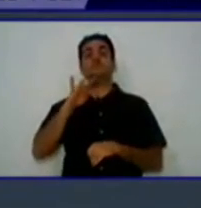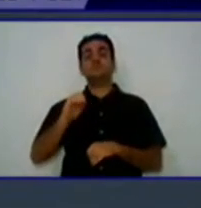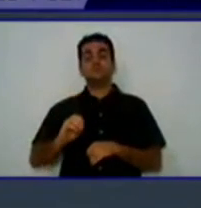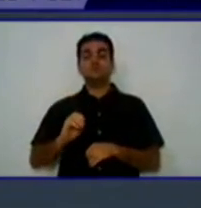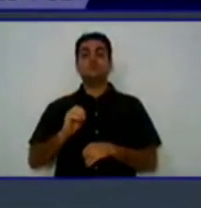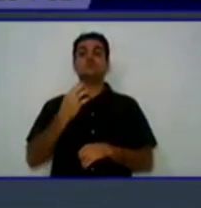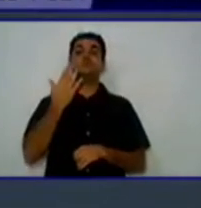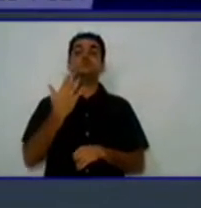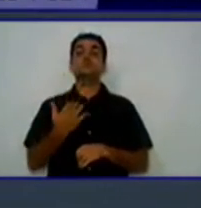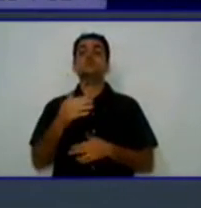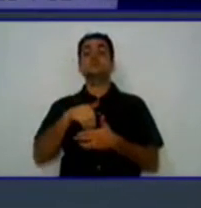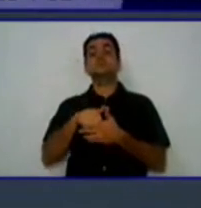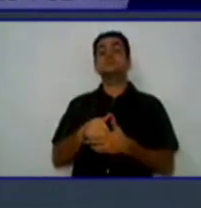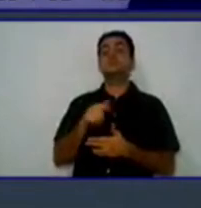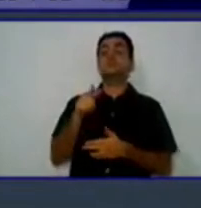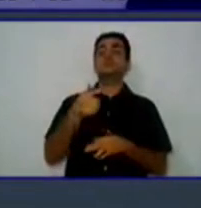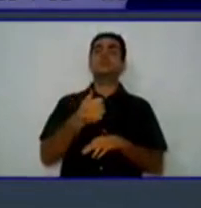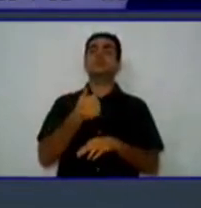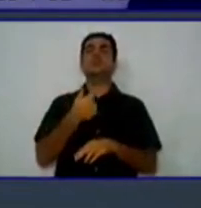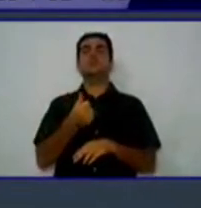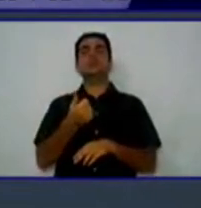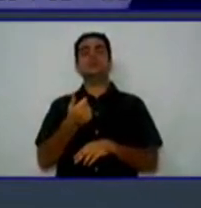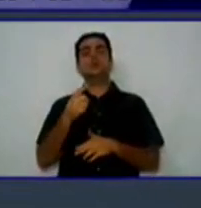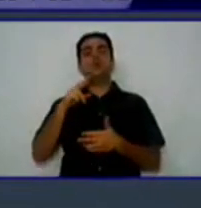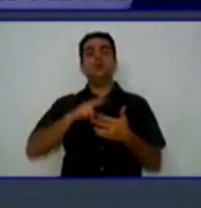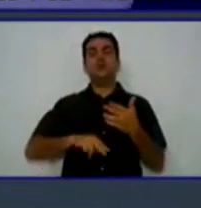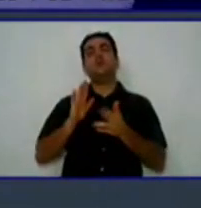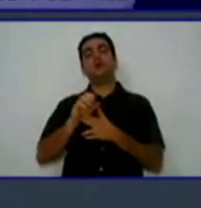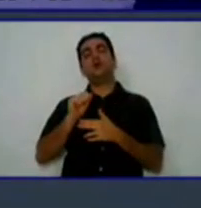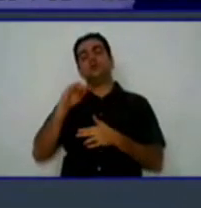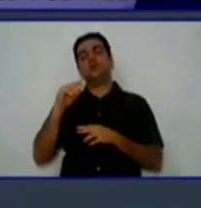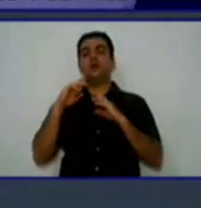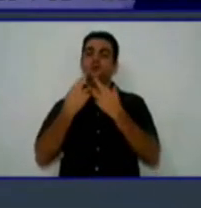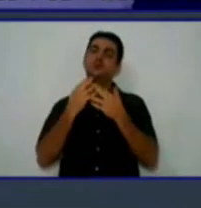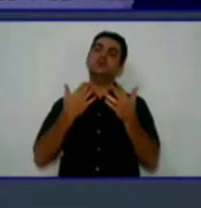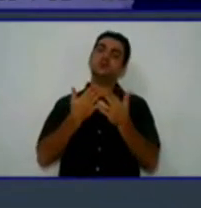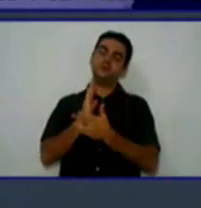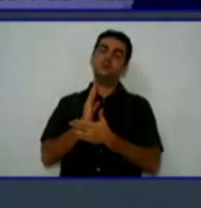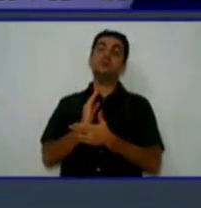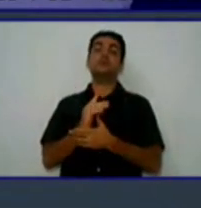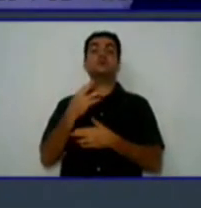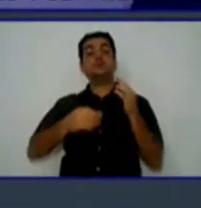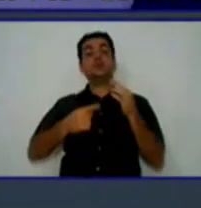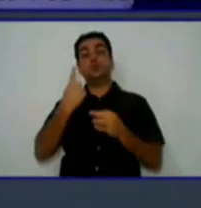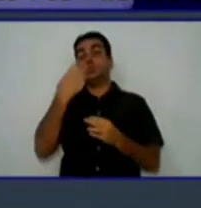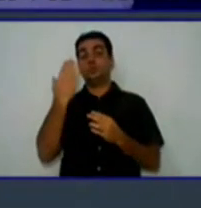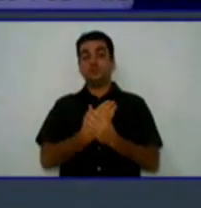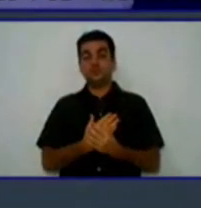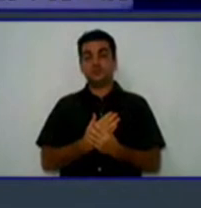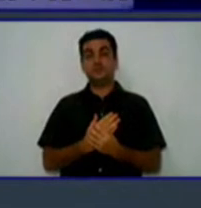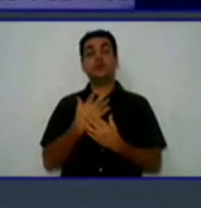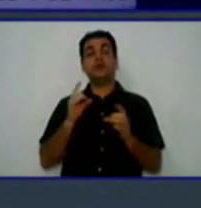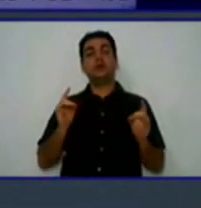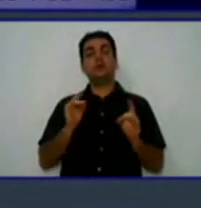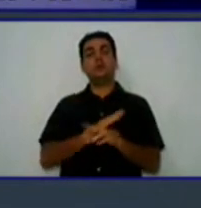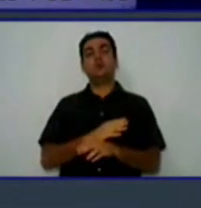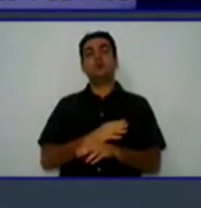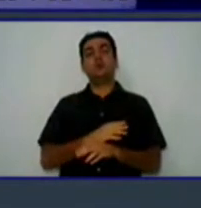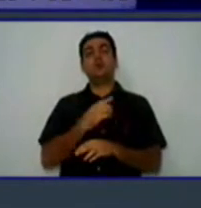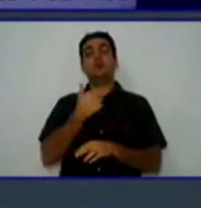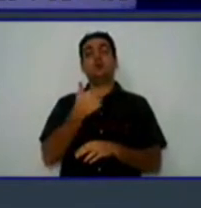Às 10 horas e 16 minutos foi aberta a sessão, sendo lida e aprovada a ata da anterior. Foi julgado um processo e a sessão foi encerrada